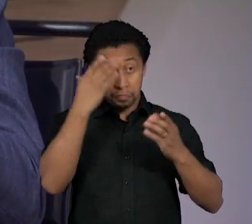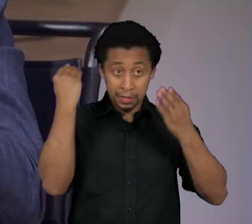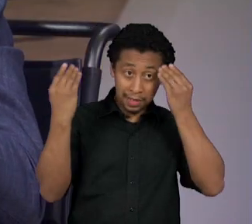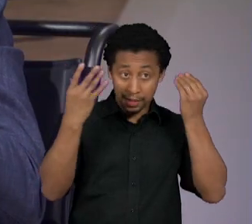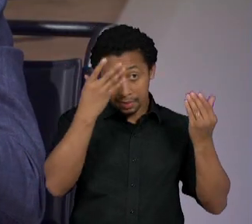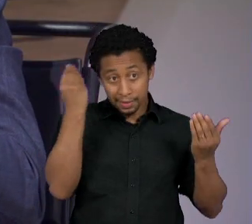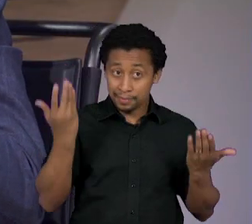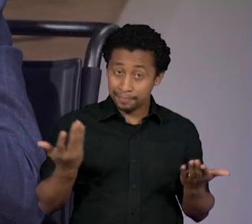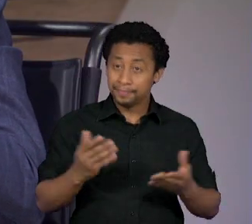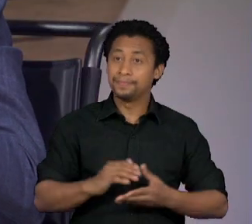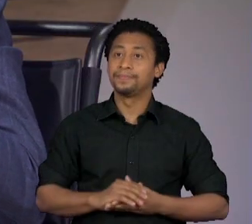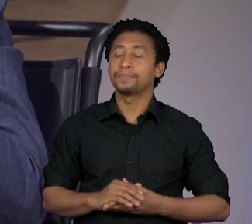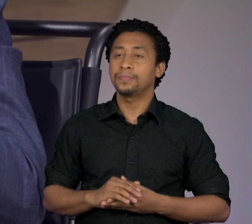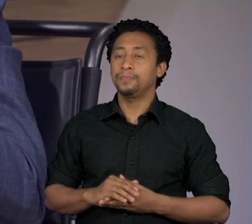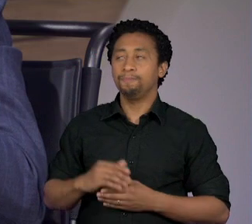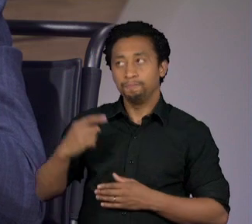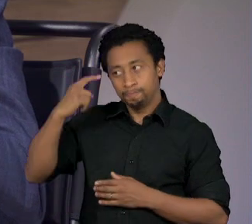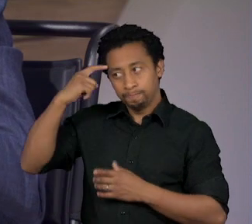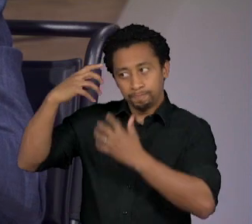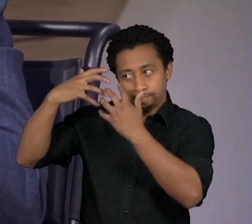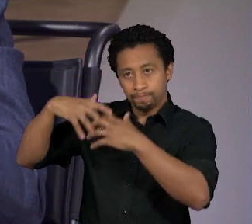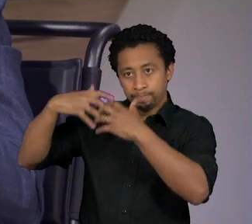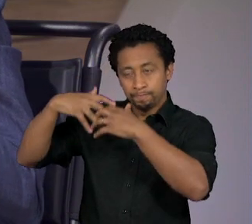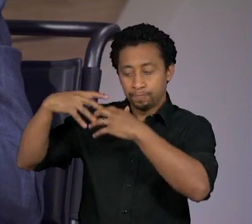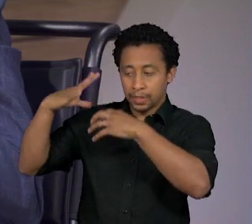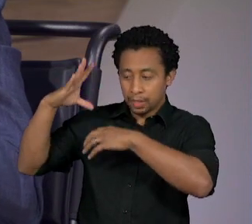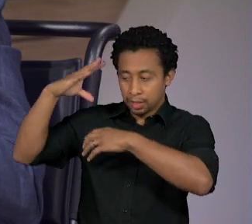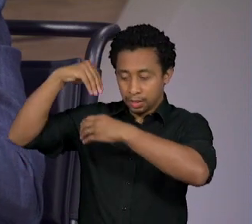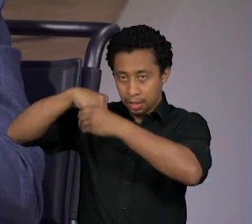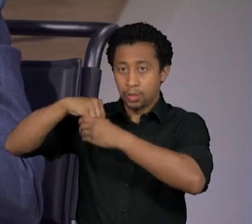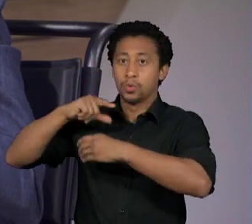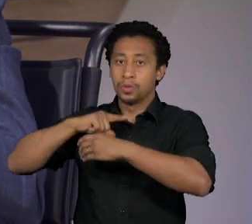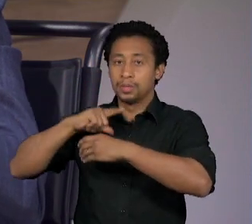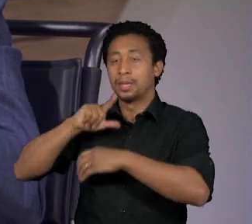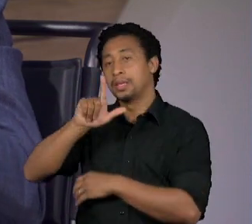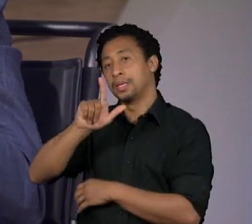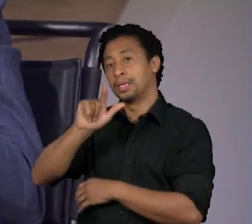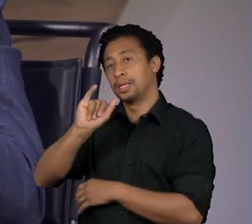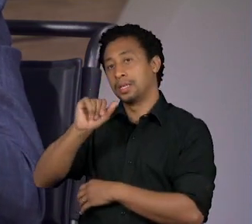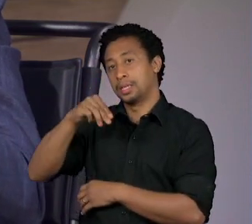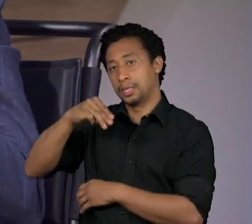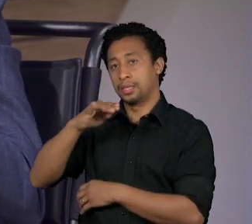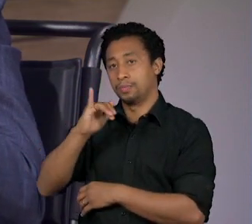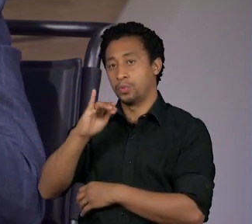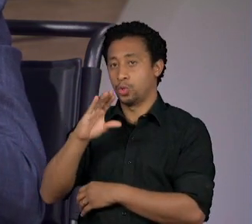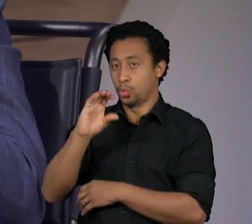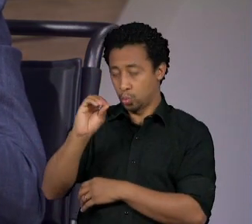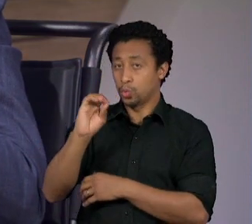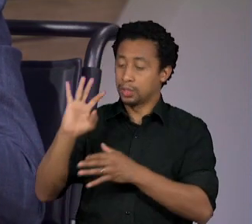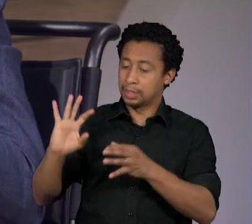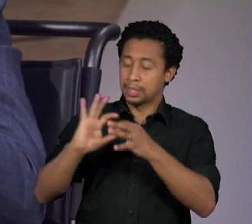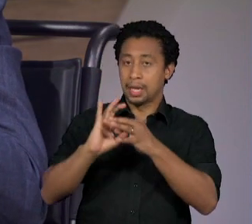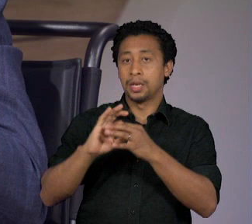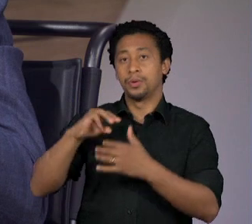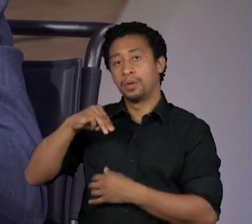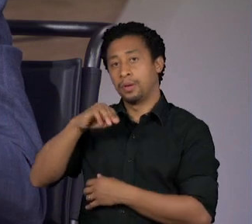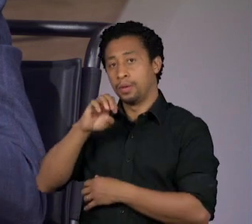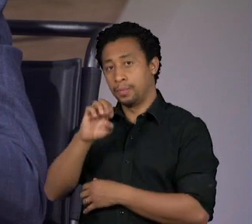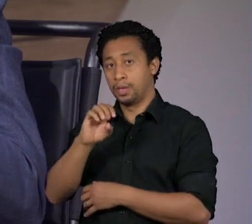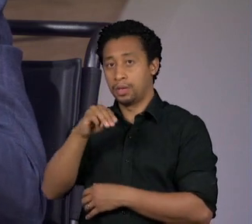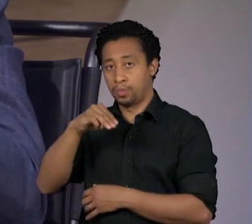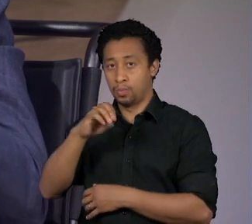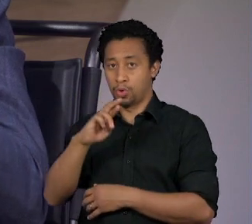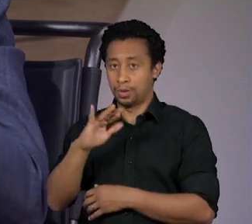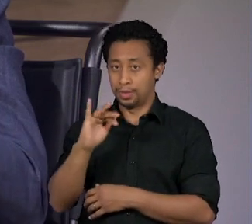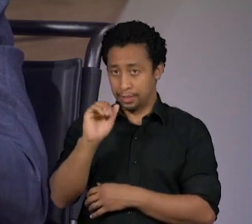muito ligada com um sistema do cérebro chamado sistema límbico, que é o sistema que regula nossas emoções. Então, aquilo que lhe dá prazer